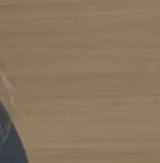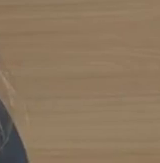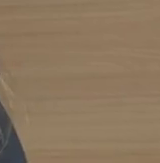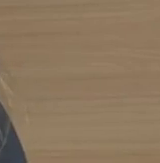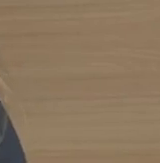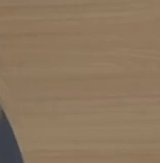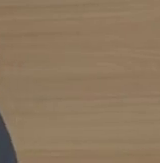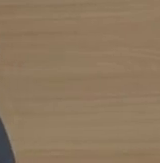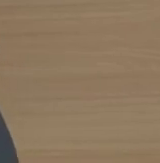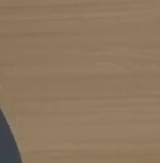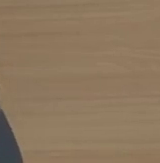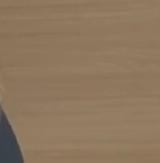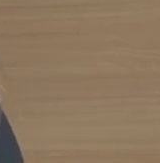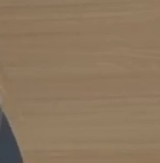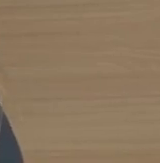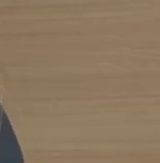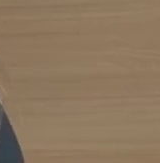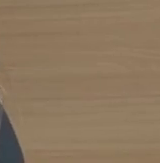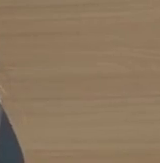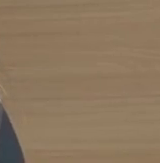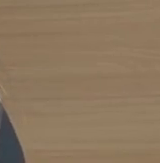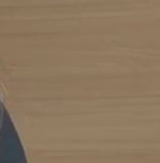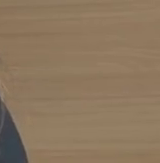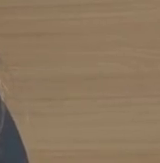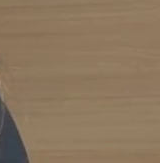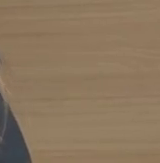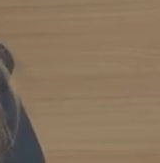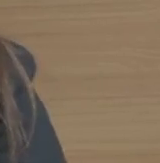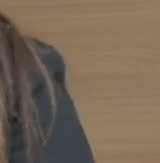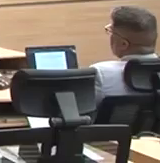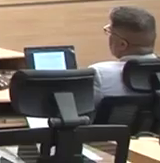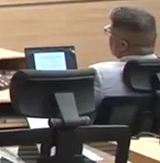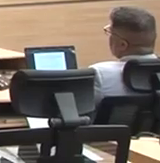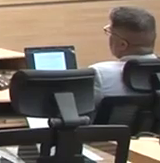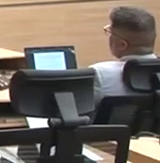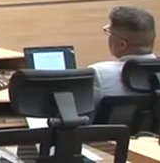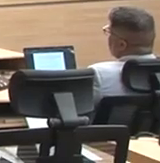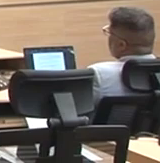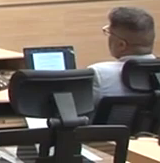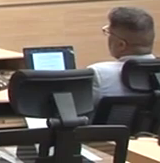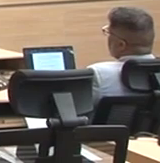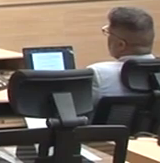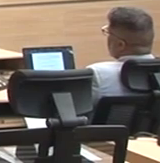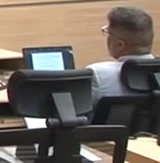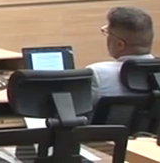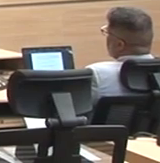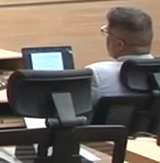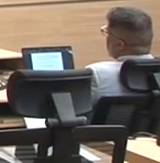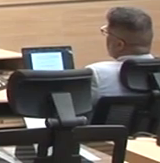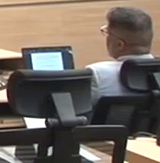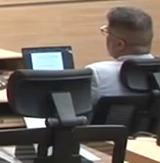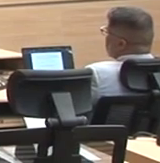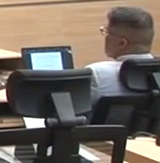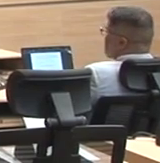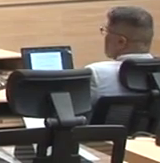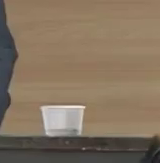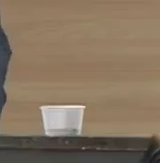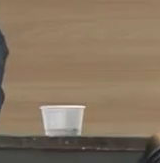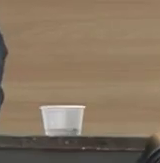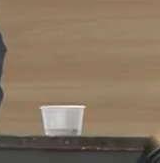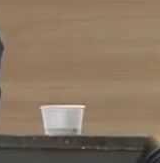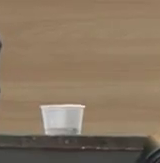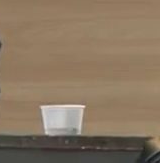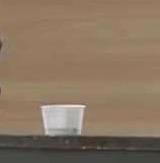foi aprovada pela Câmara do Recife a concessão de um voto de repúdio à vereadora da cidade de Arco Verde, Zirleide Monteiro.